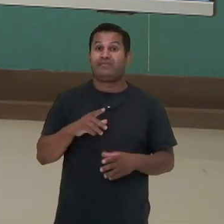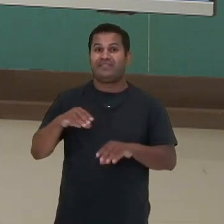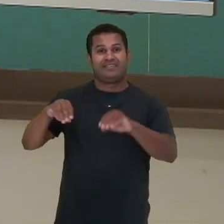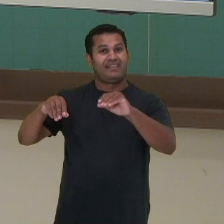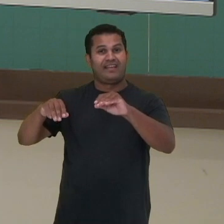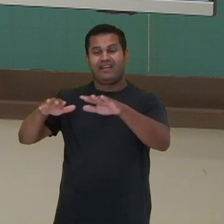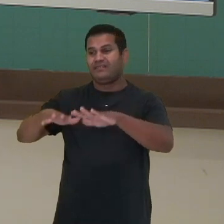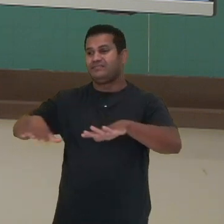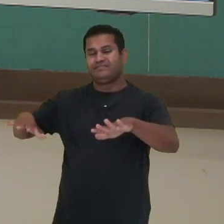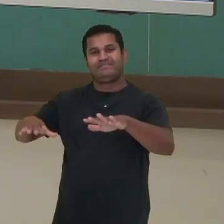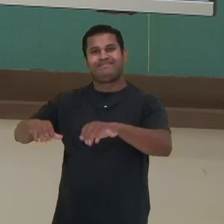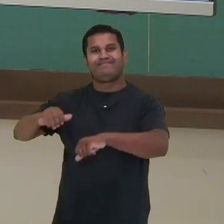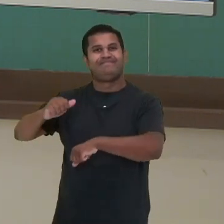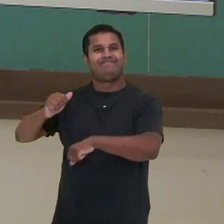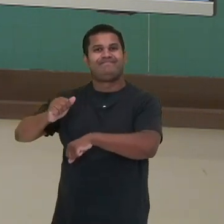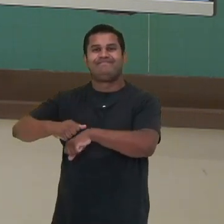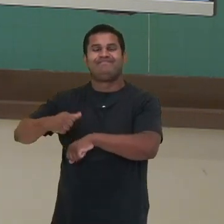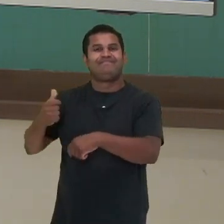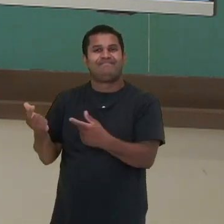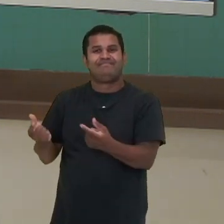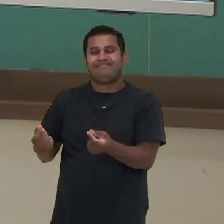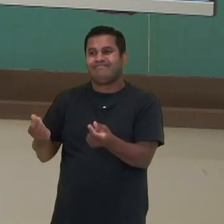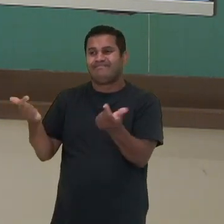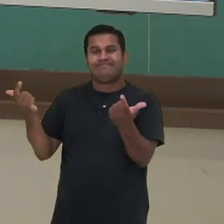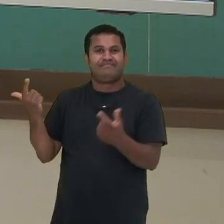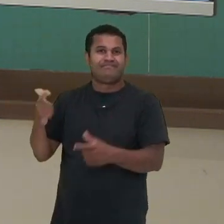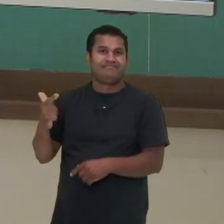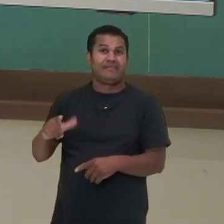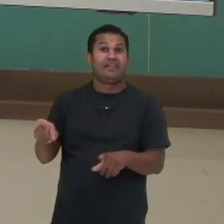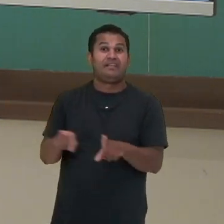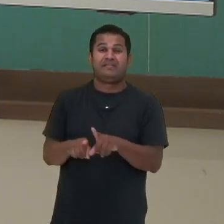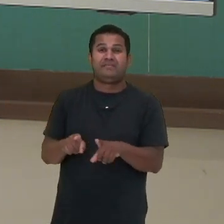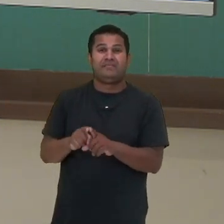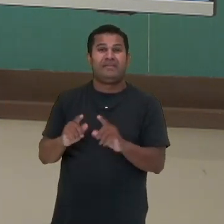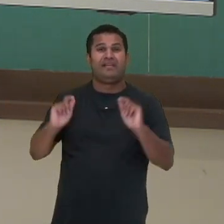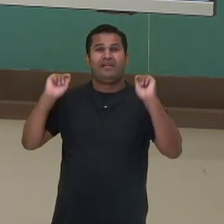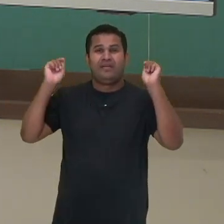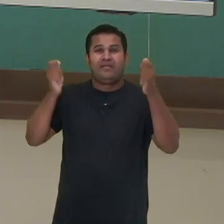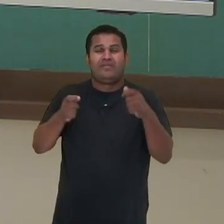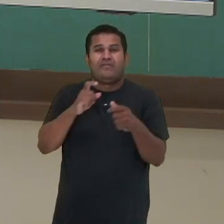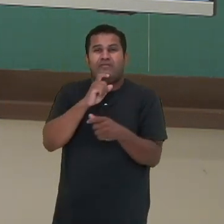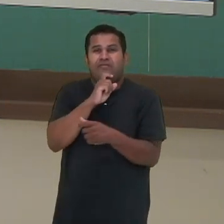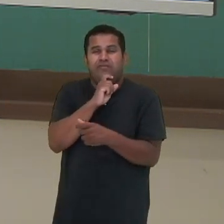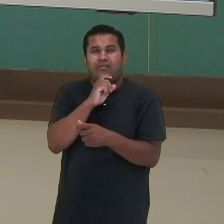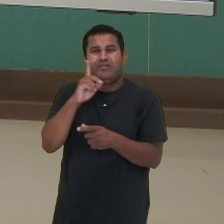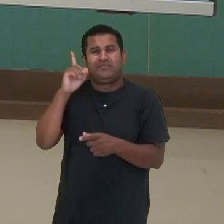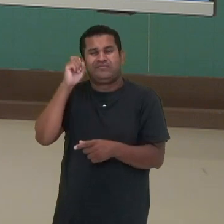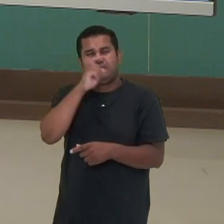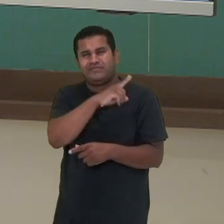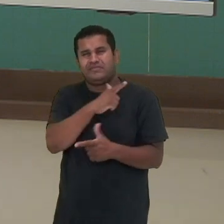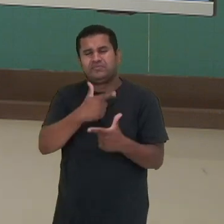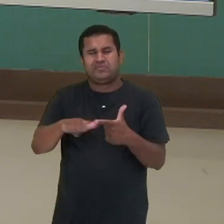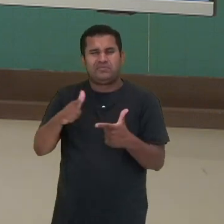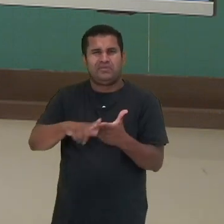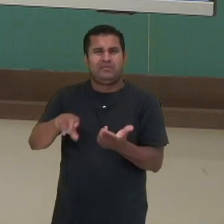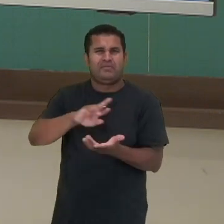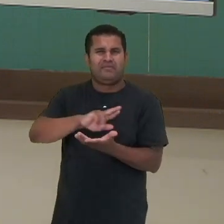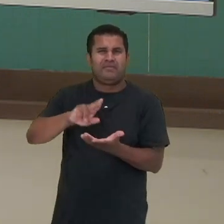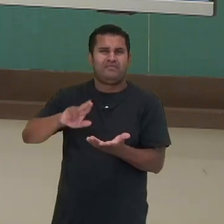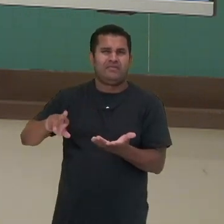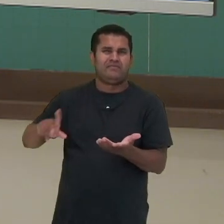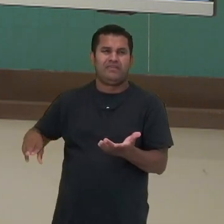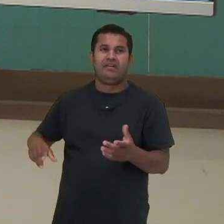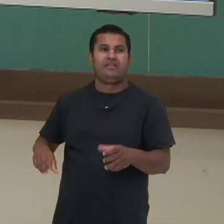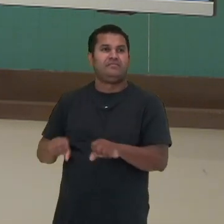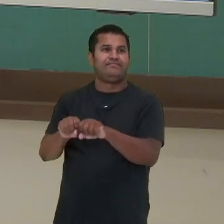financeiramente era inviável empreender uma expedição por terra e por norte, por conta de todos os obstáculos que eles iriam enfrentar,